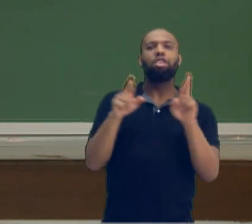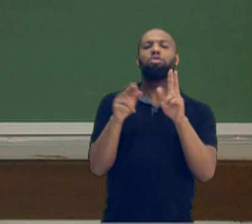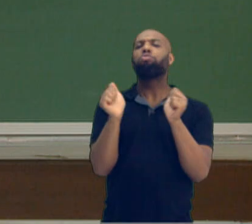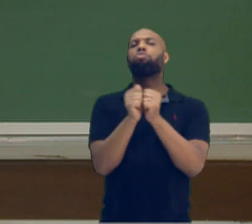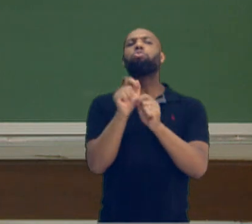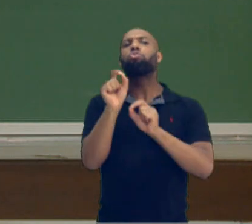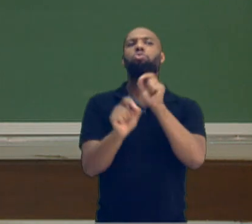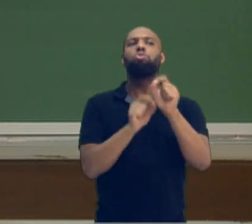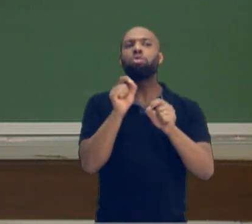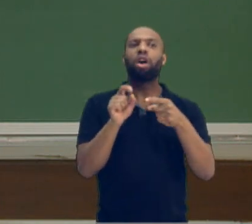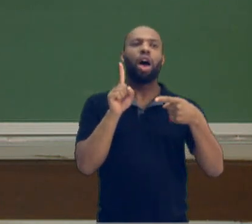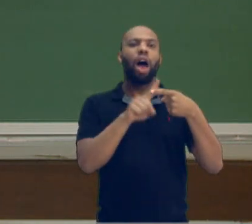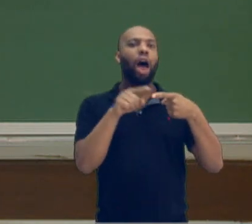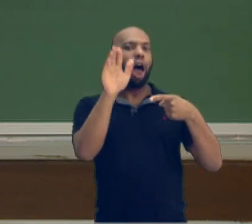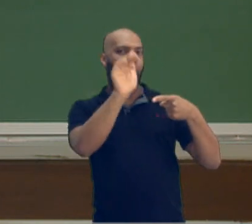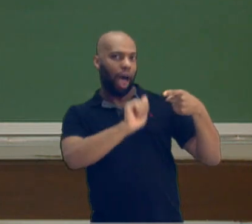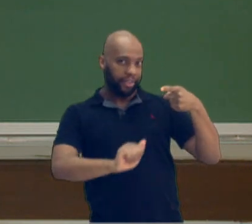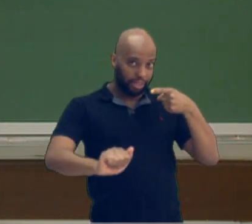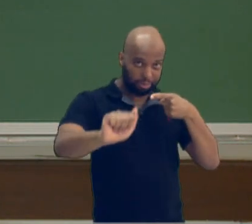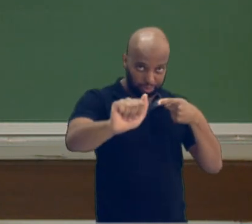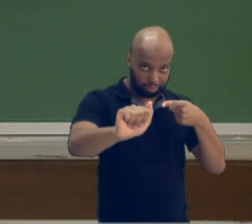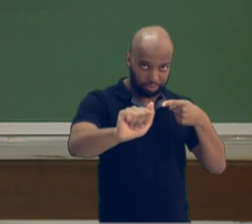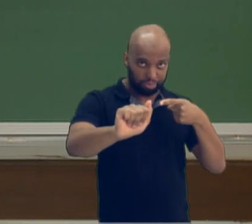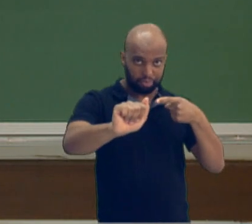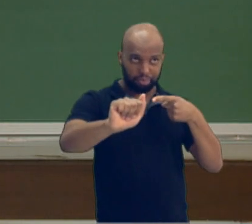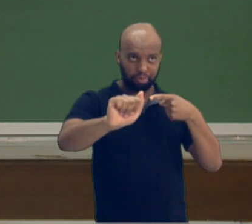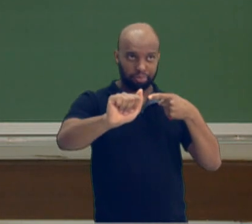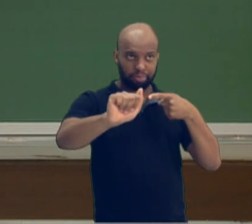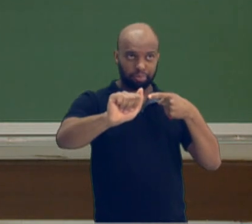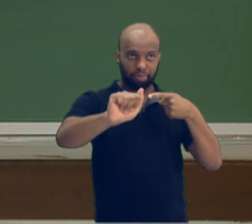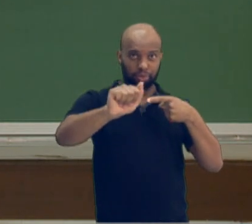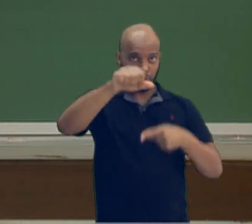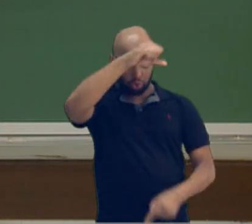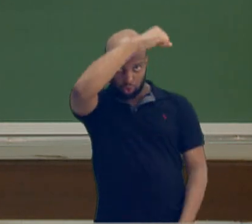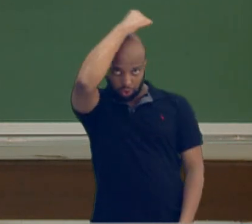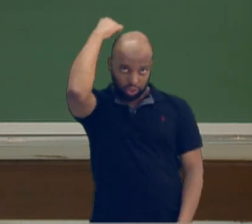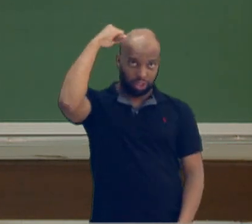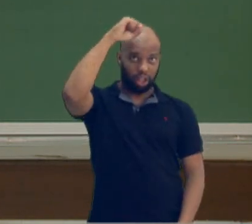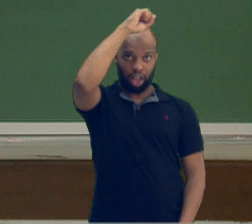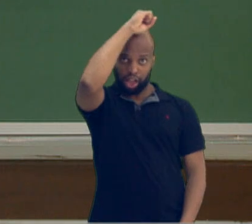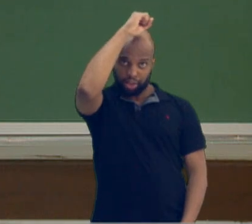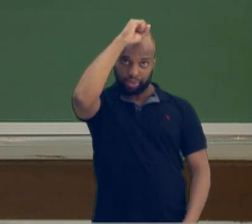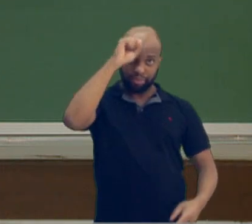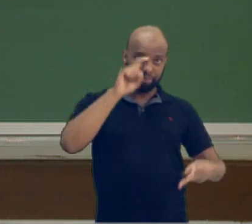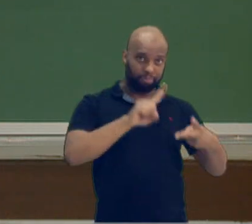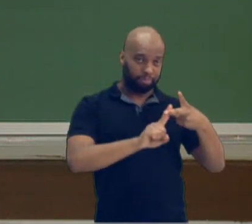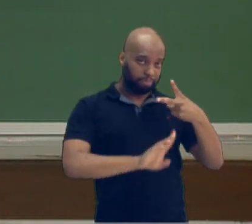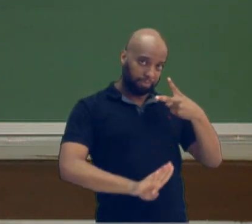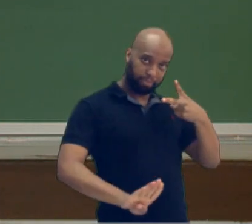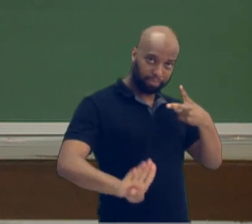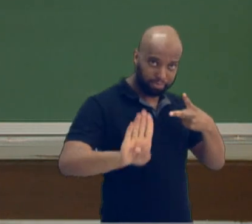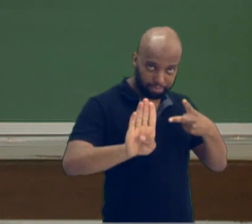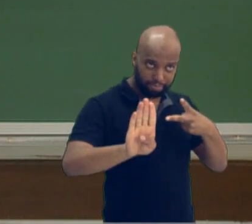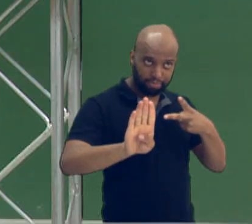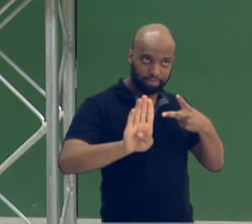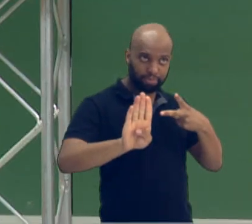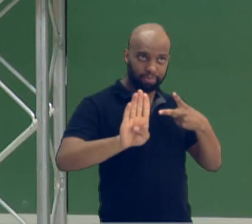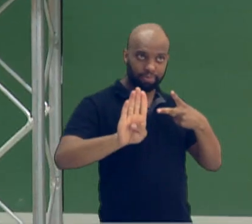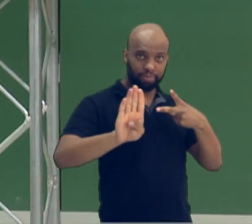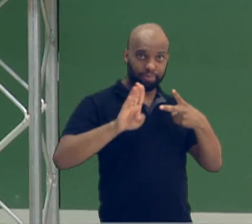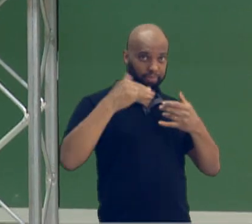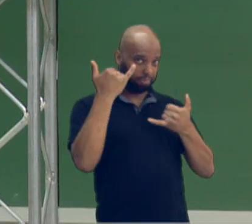com letra A, o sagrado, letra B,